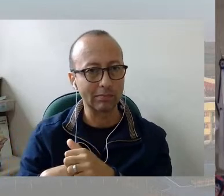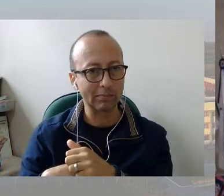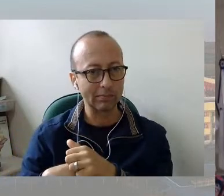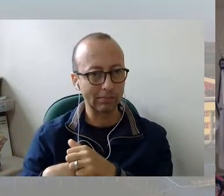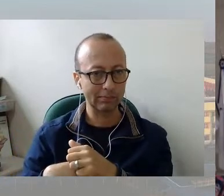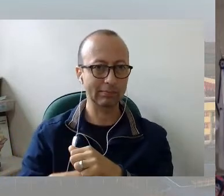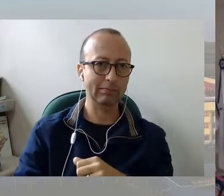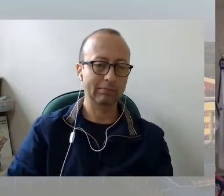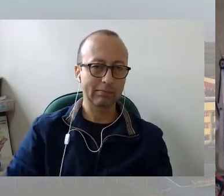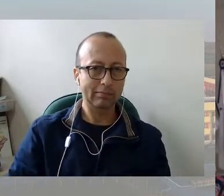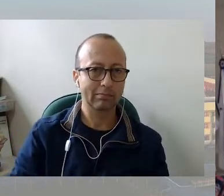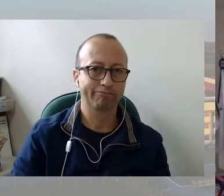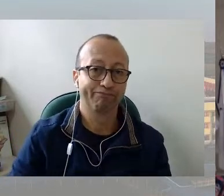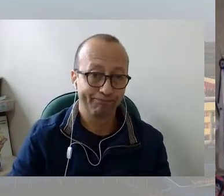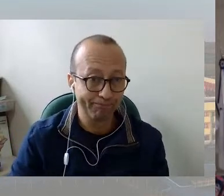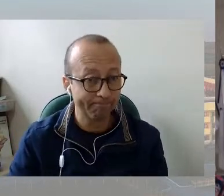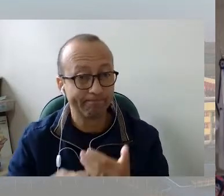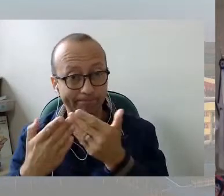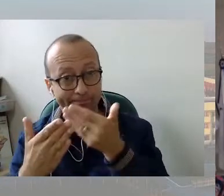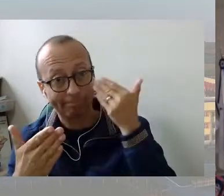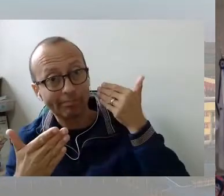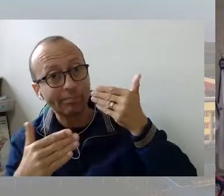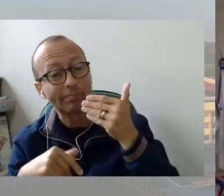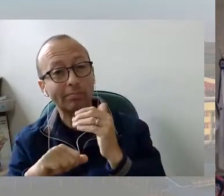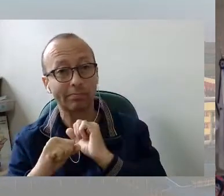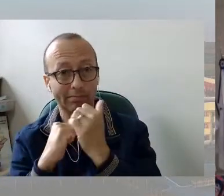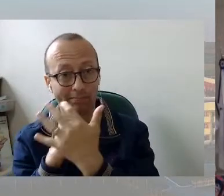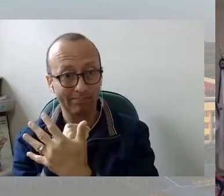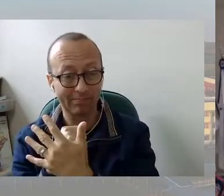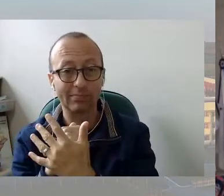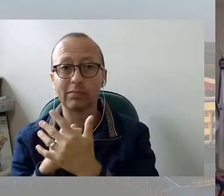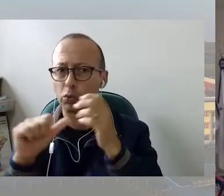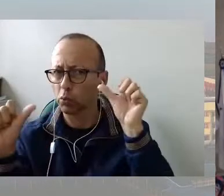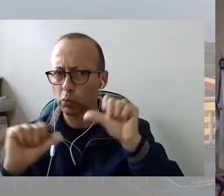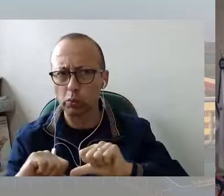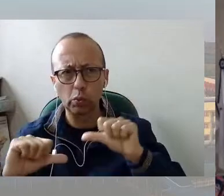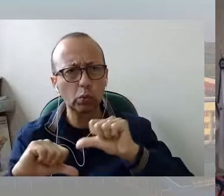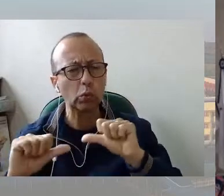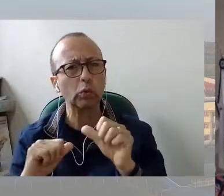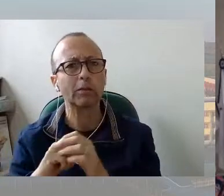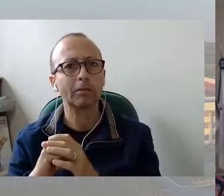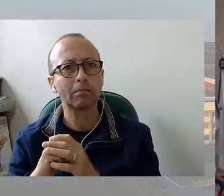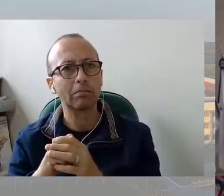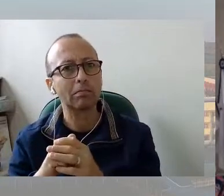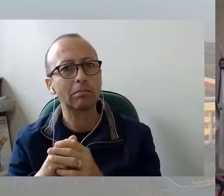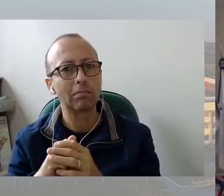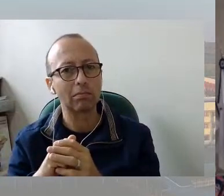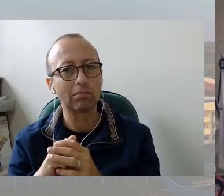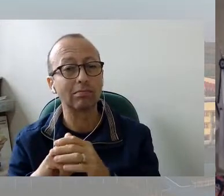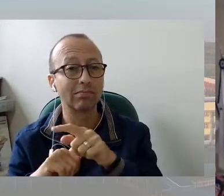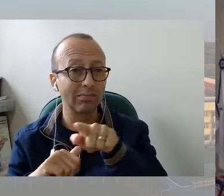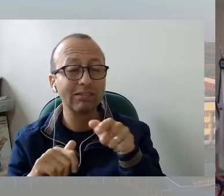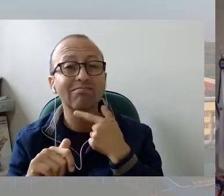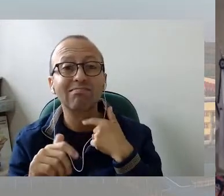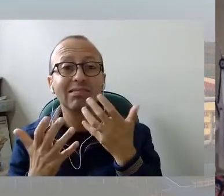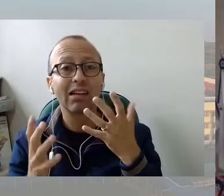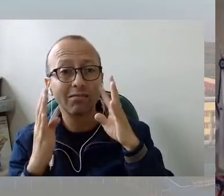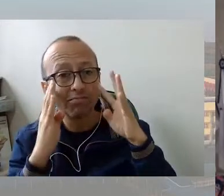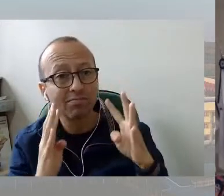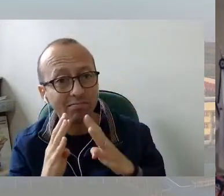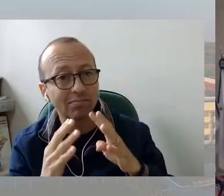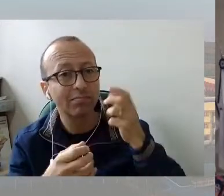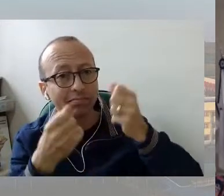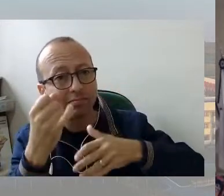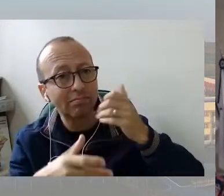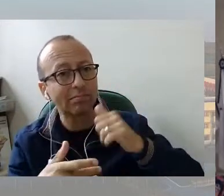processo pandêmico foi dos piores, e eles precisavam, sim, serem ouvidos, serem,